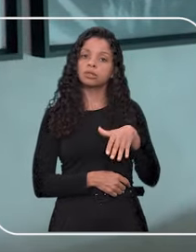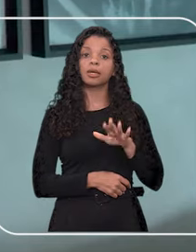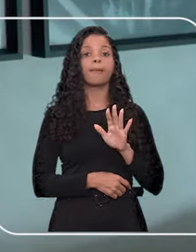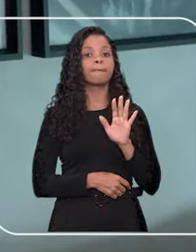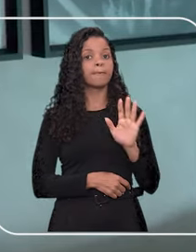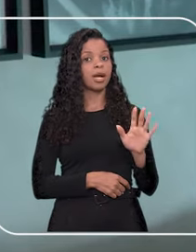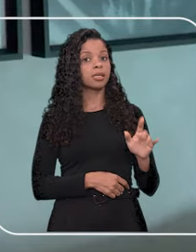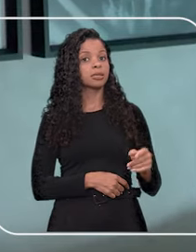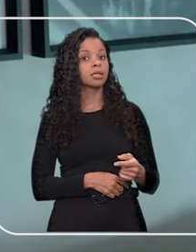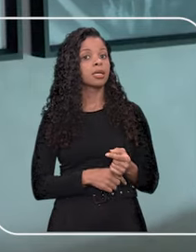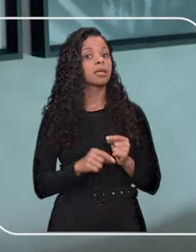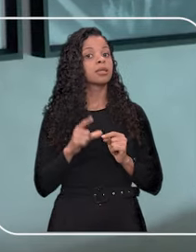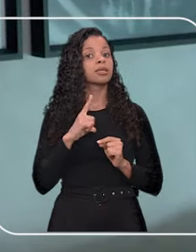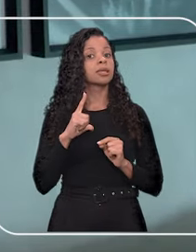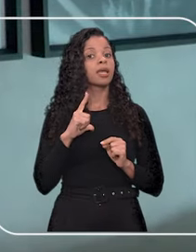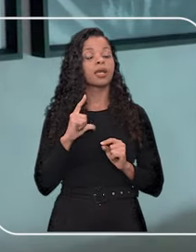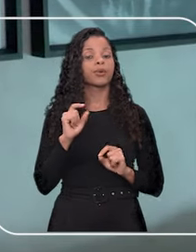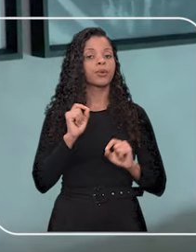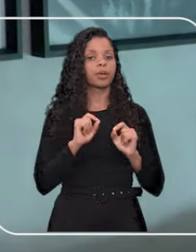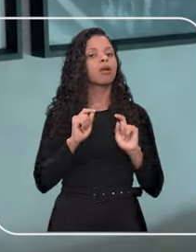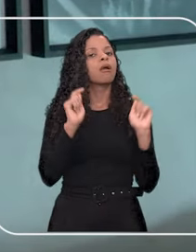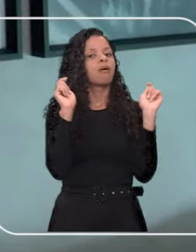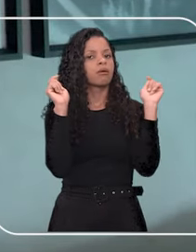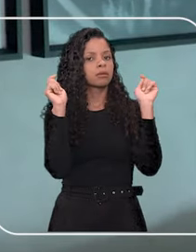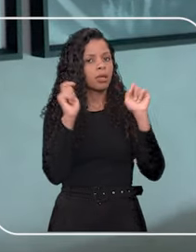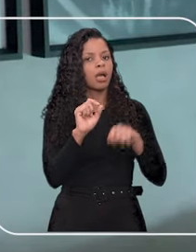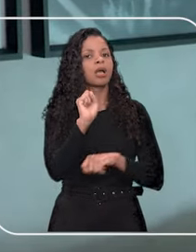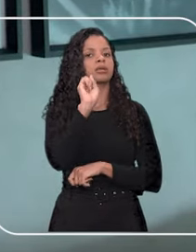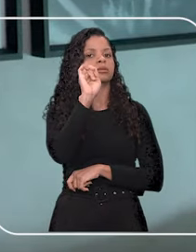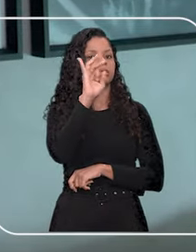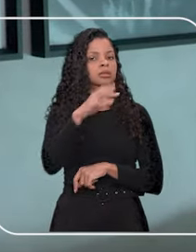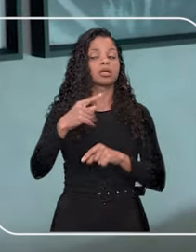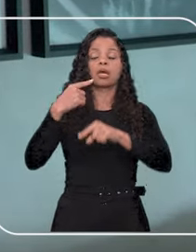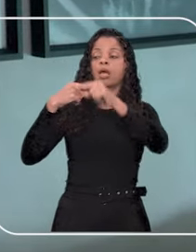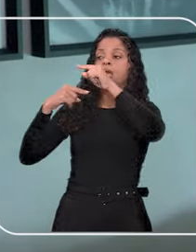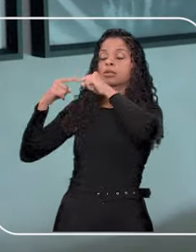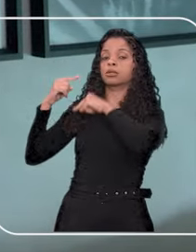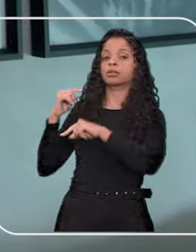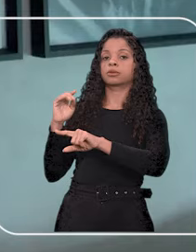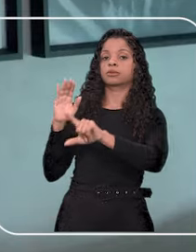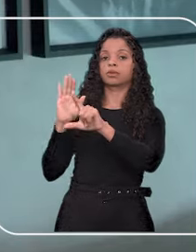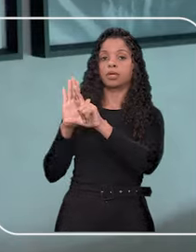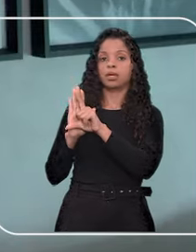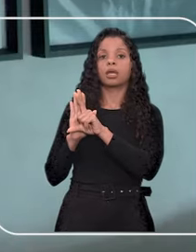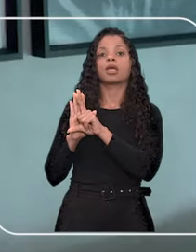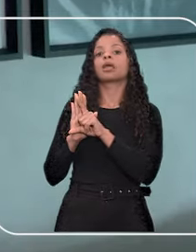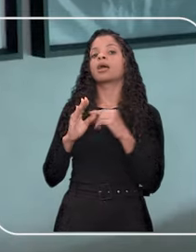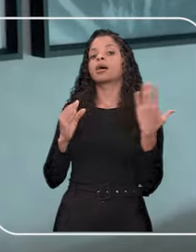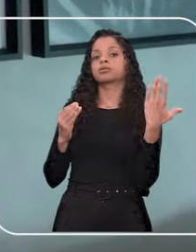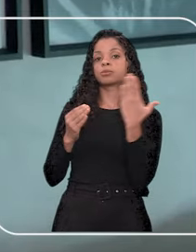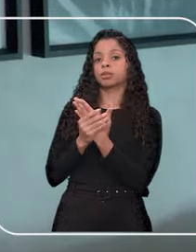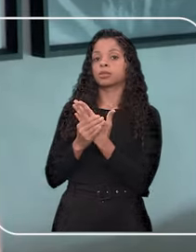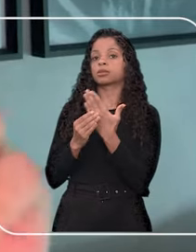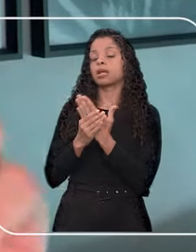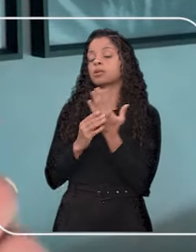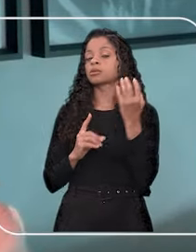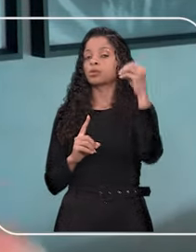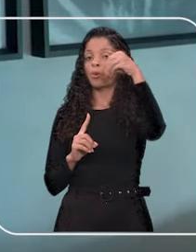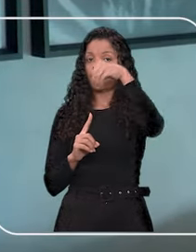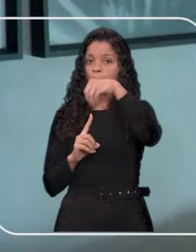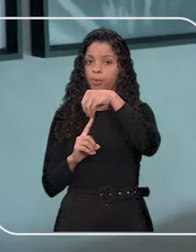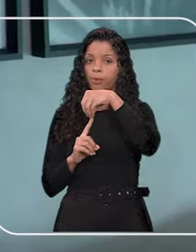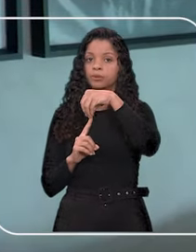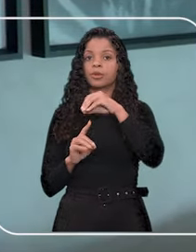ressalva ele entende que é possível se fazer essa aplicação retroativa da nova lei aos processos de improbidade